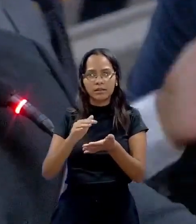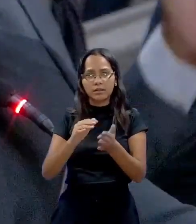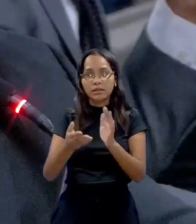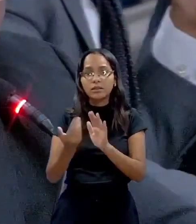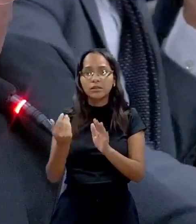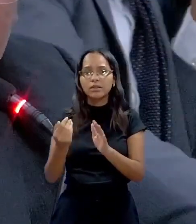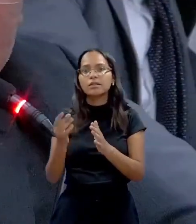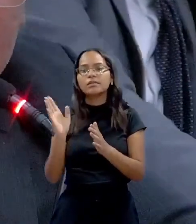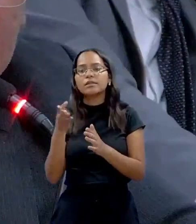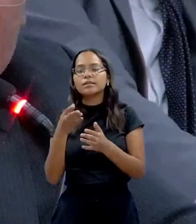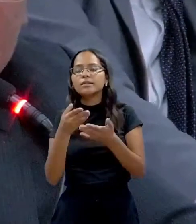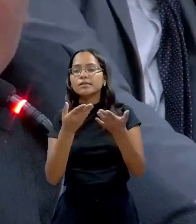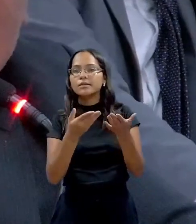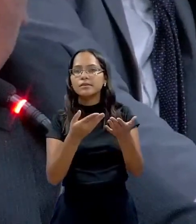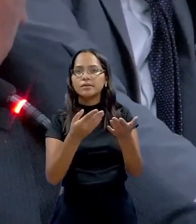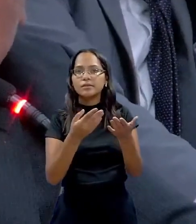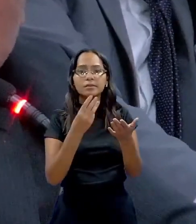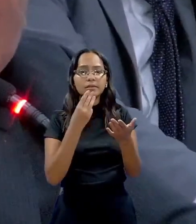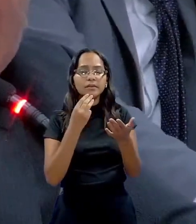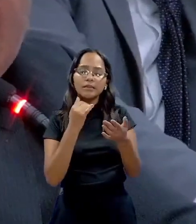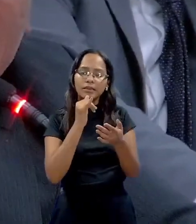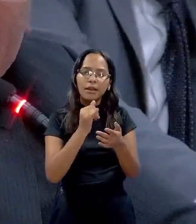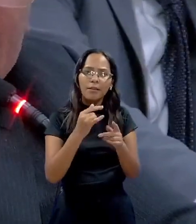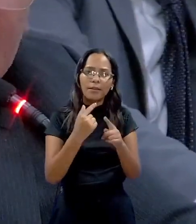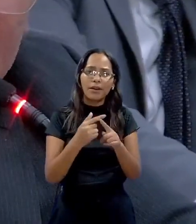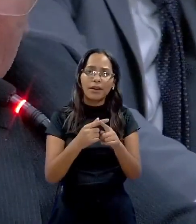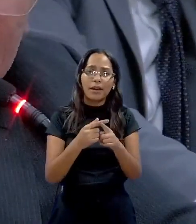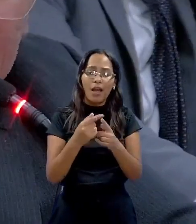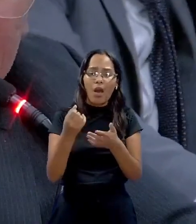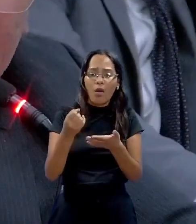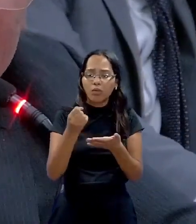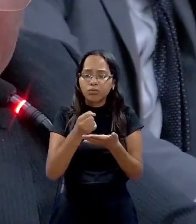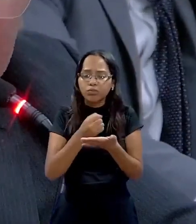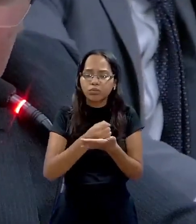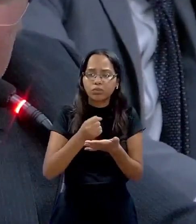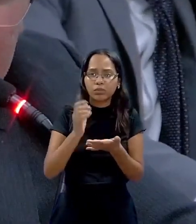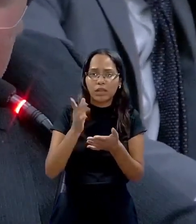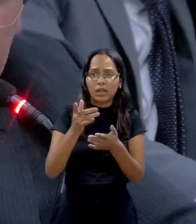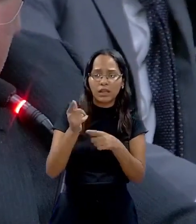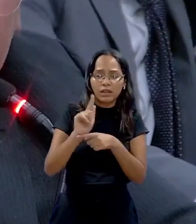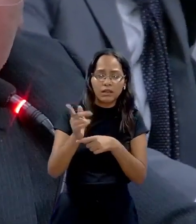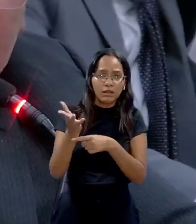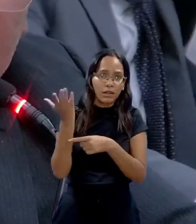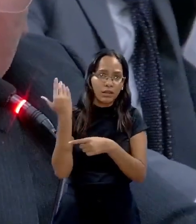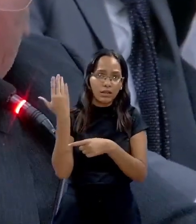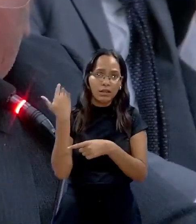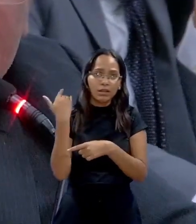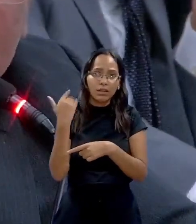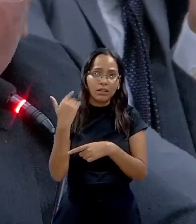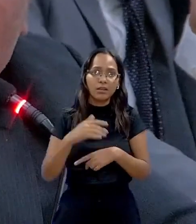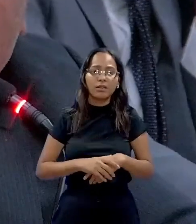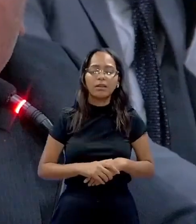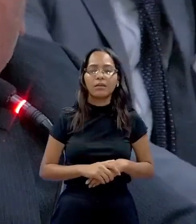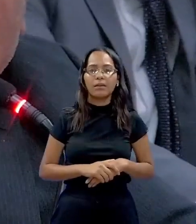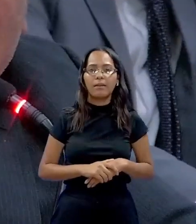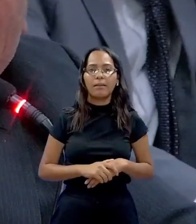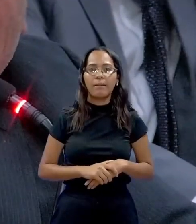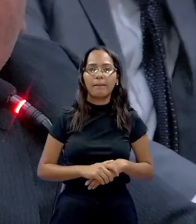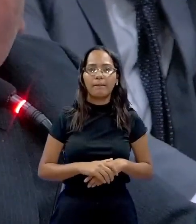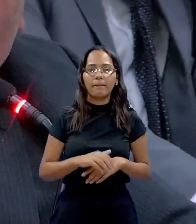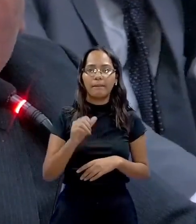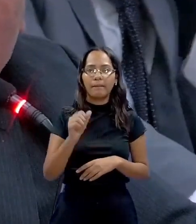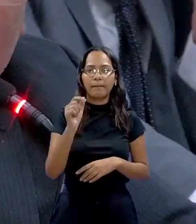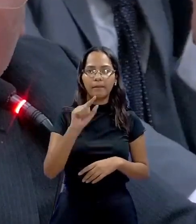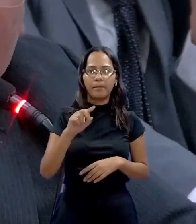mencionar, prestação de contas da gestão passada, e quero fazer uma justiça aqui ao prefeito Rogério, vereador Azulim. Ontem ele